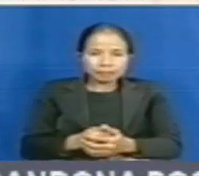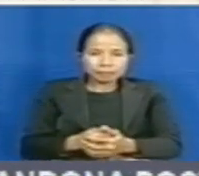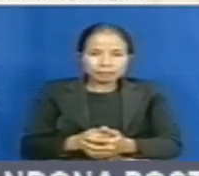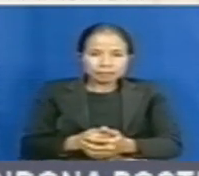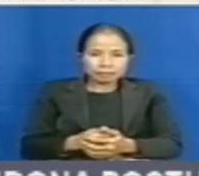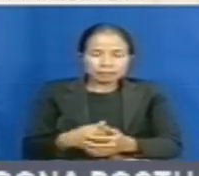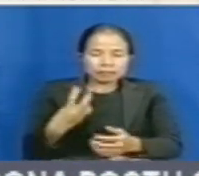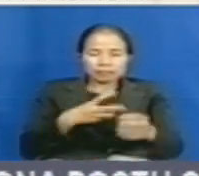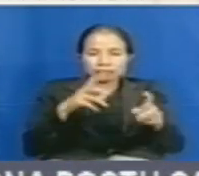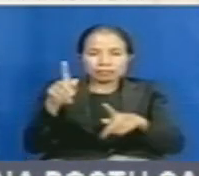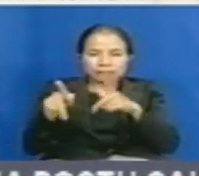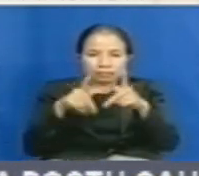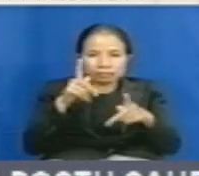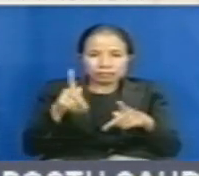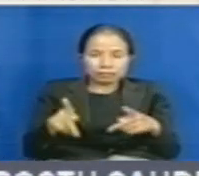itania sociedade.